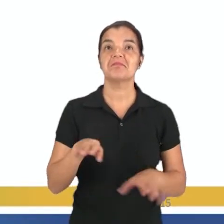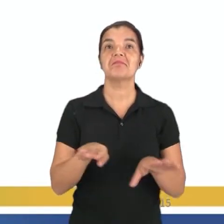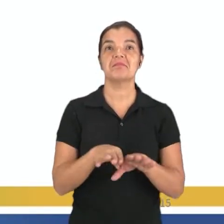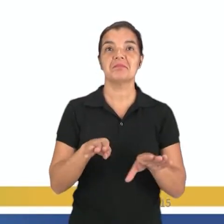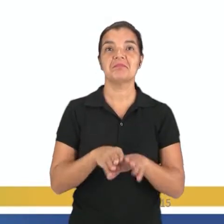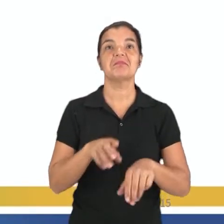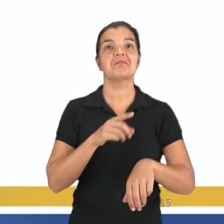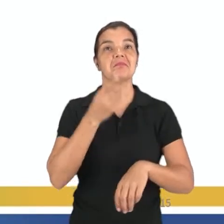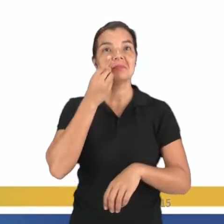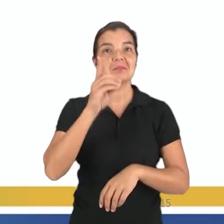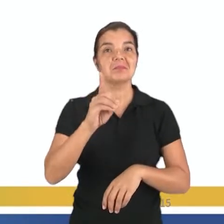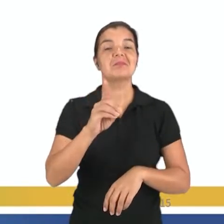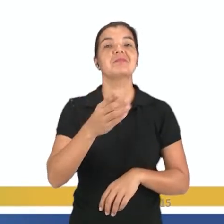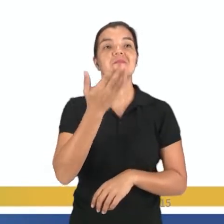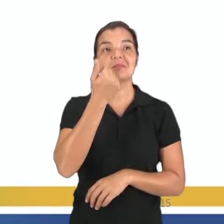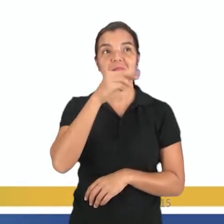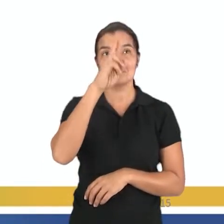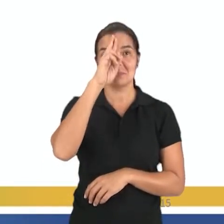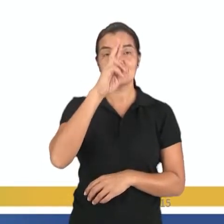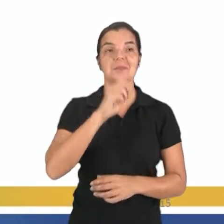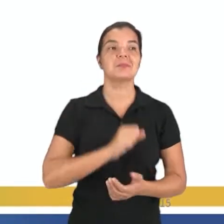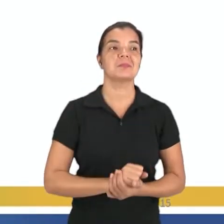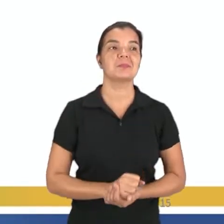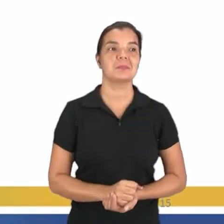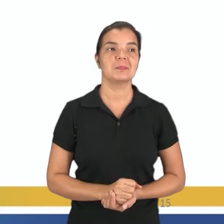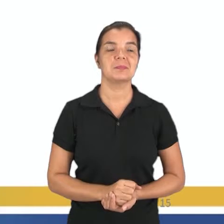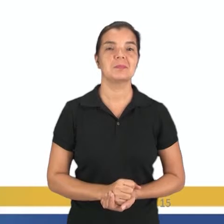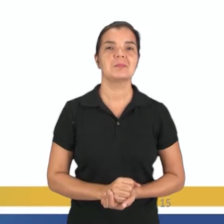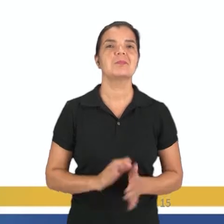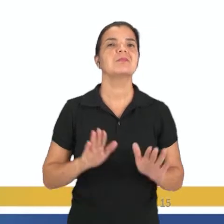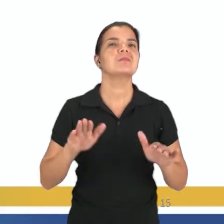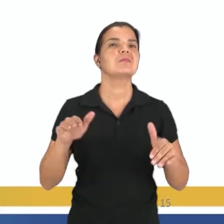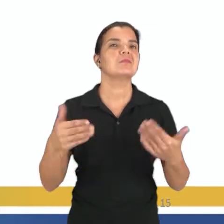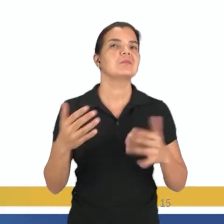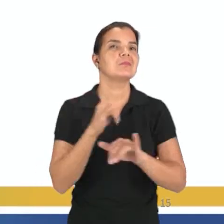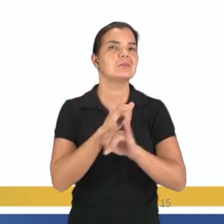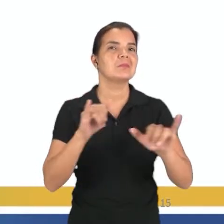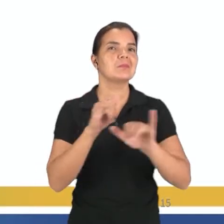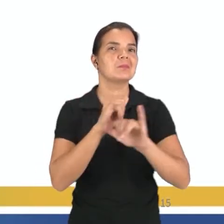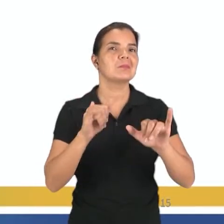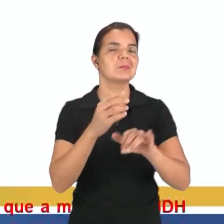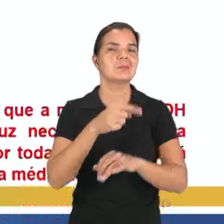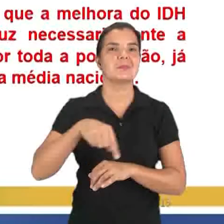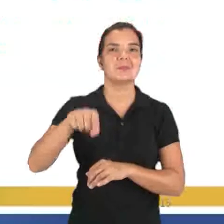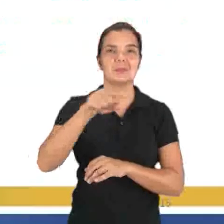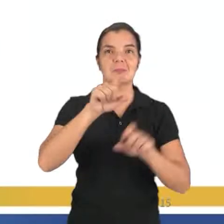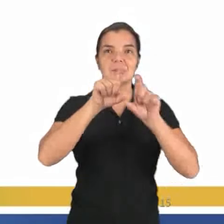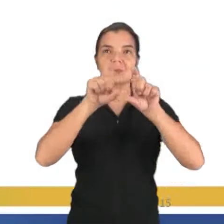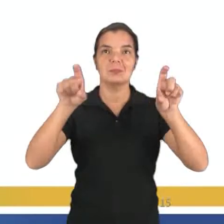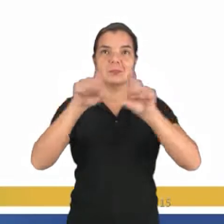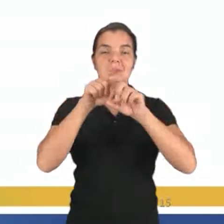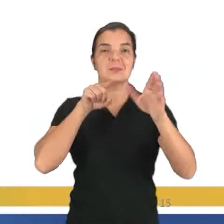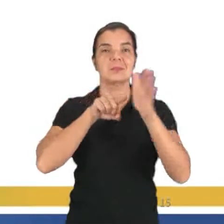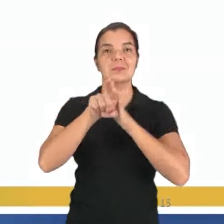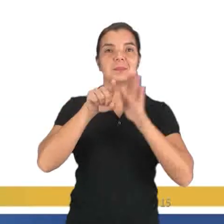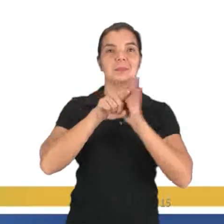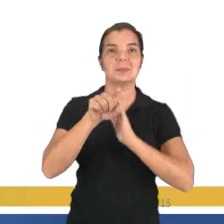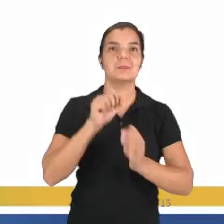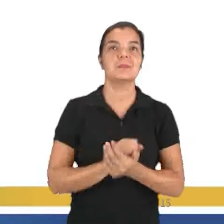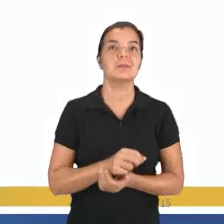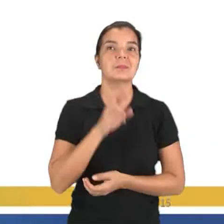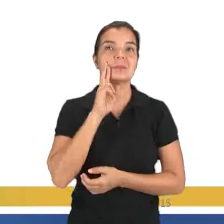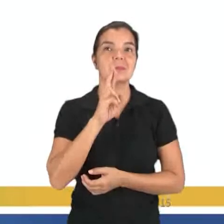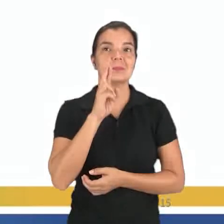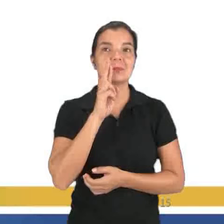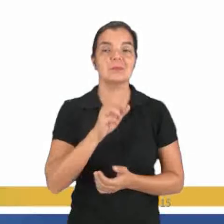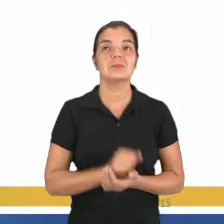sido naquele dia que a gente almoçou. Qual é a mensagem transmitida na charge? Pergunta, né? A